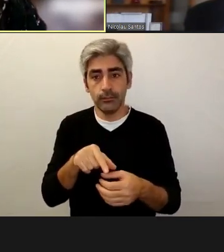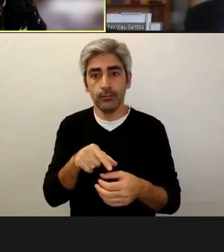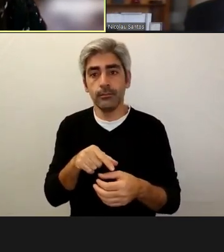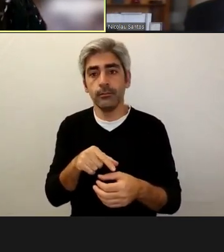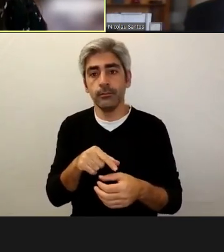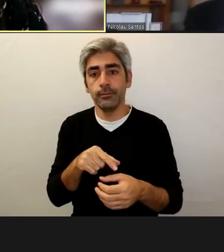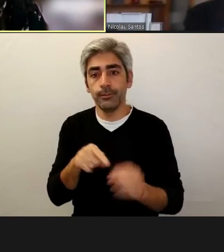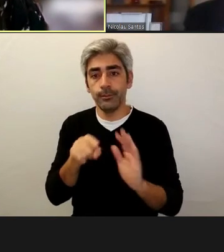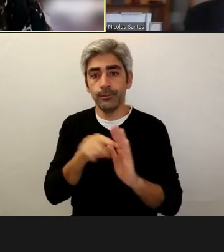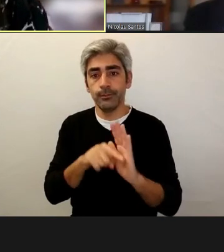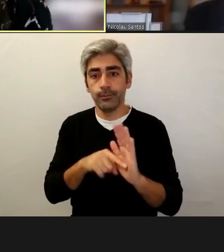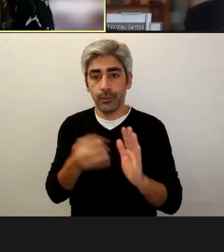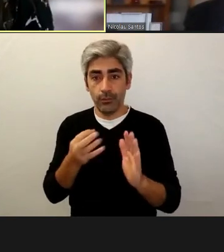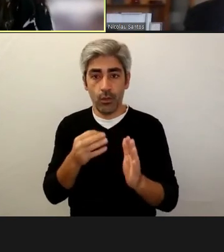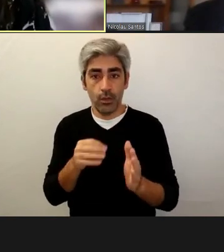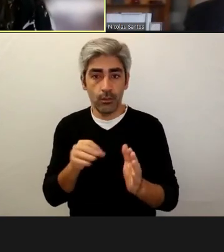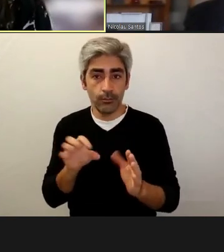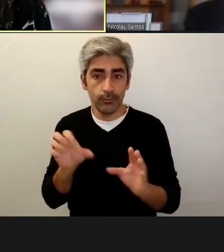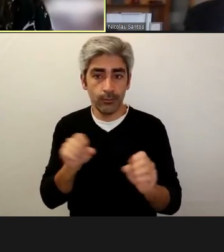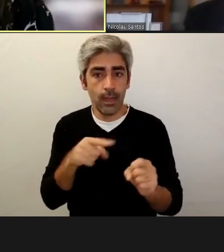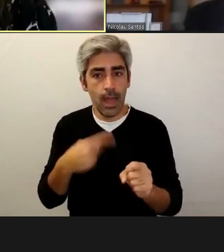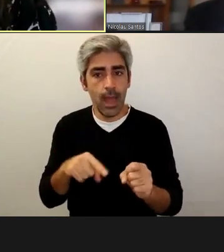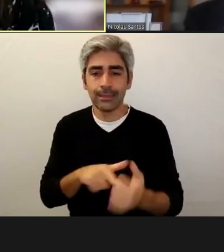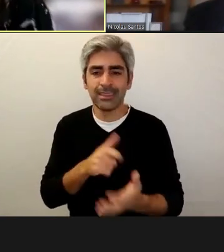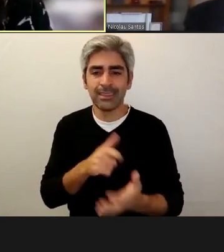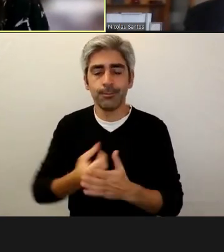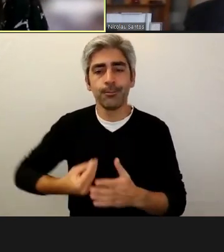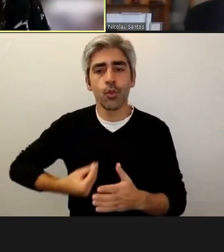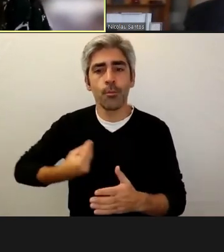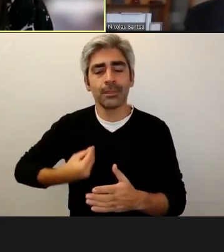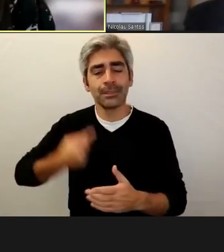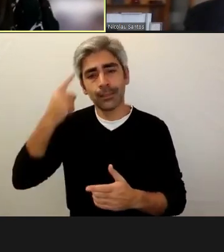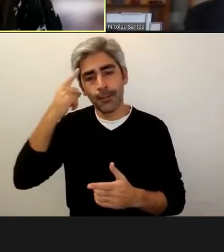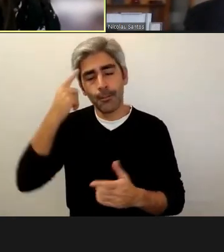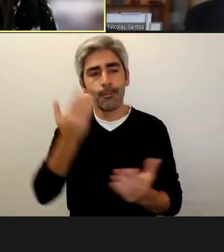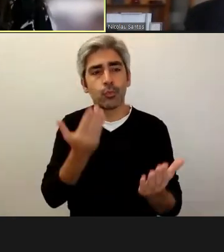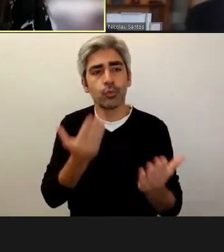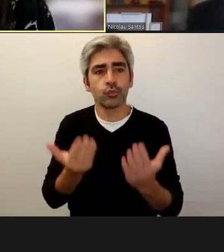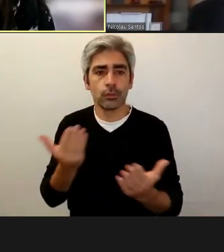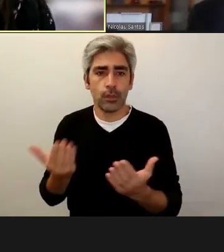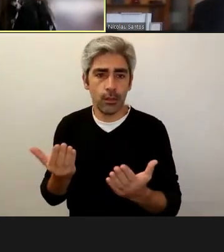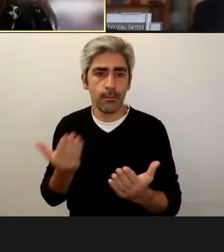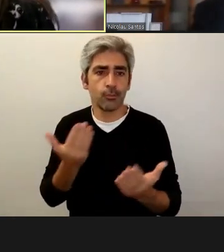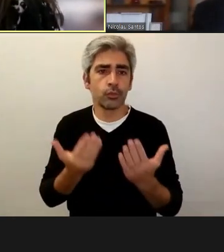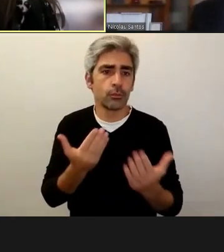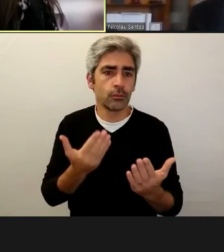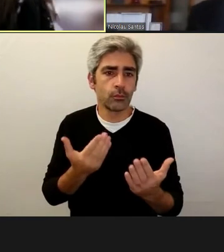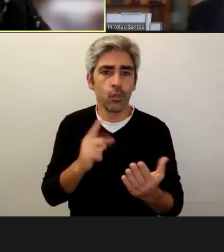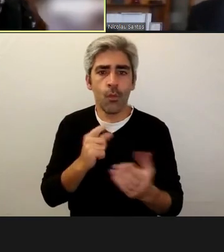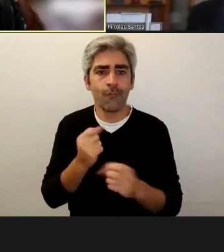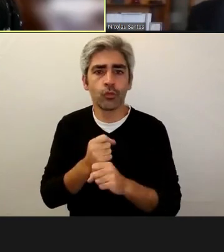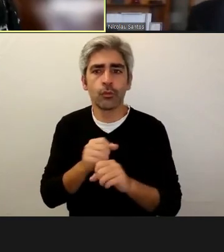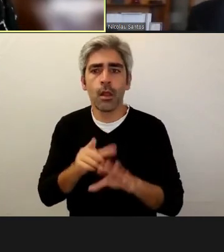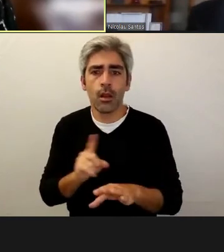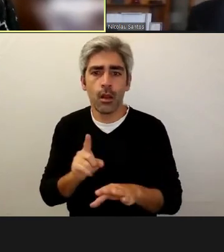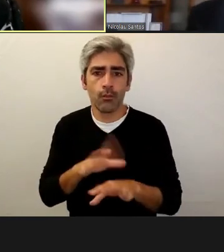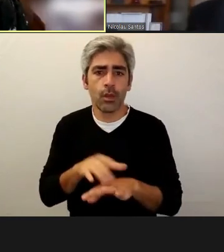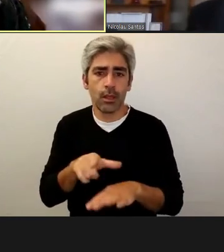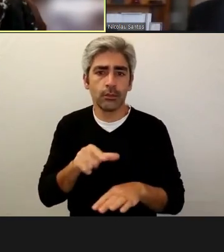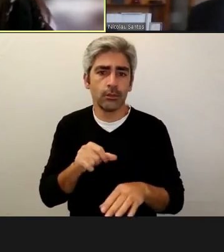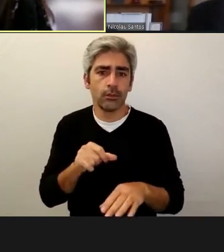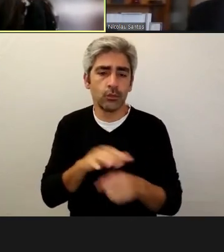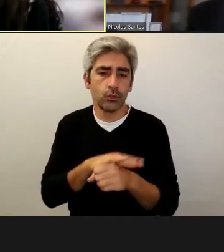as medidas que foram adotadas, há sempre esta preocupação da proporcionalidade, ou seja, a proporcionalidade não deixa de funcionar só por estarmos em estado